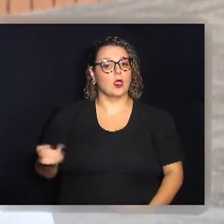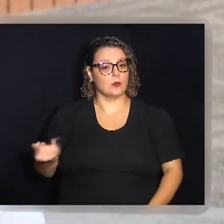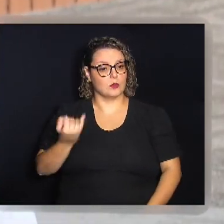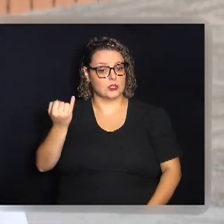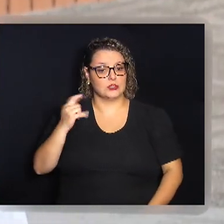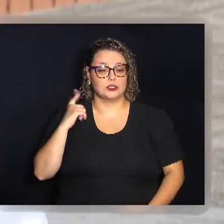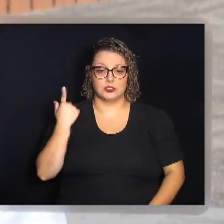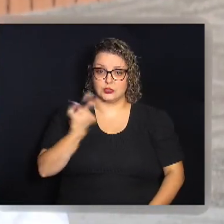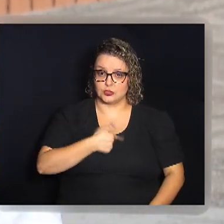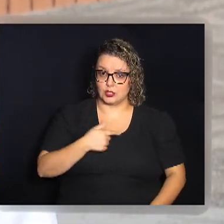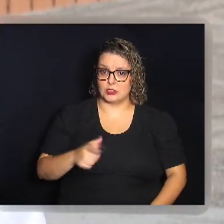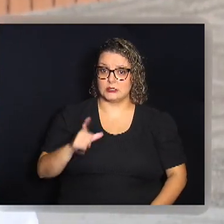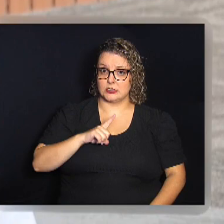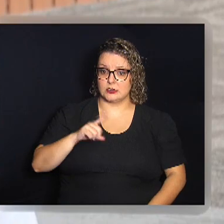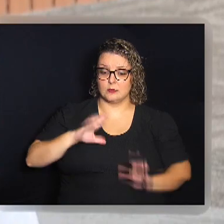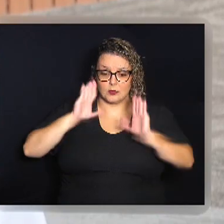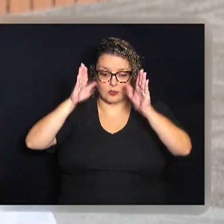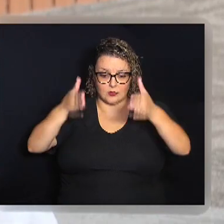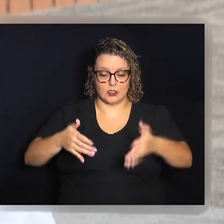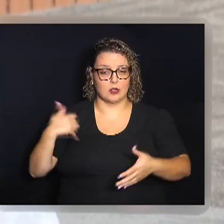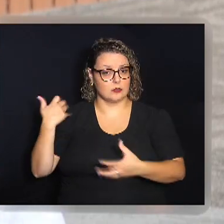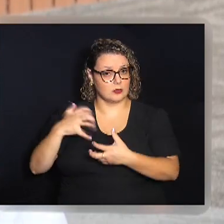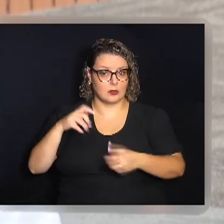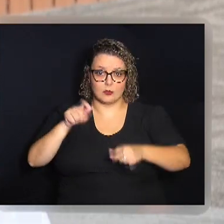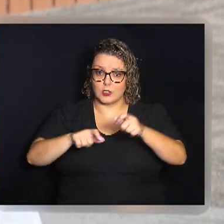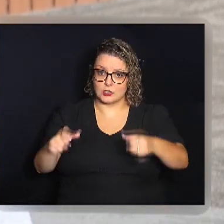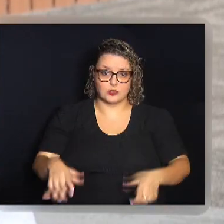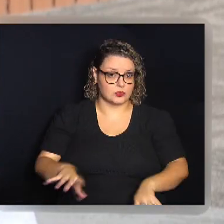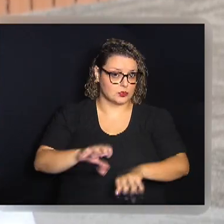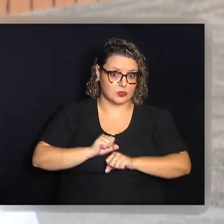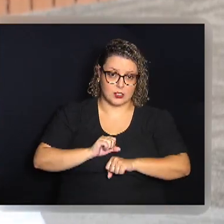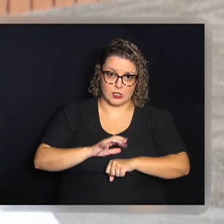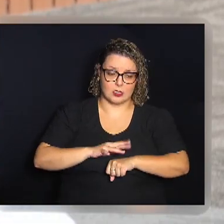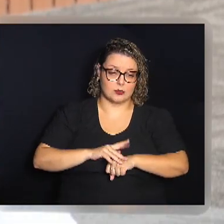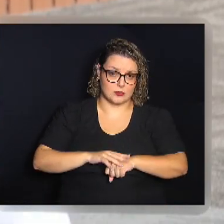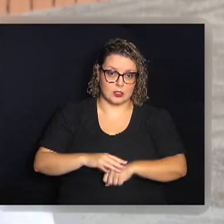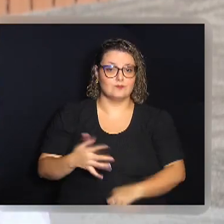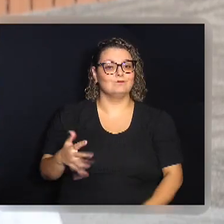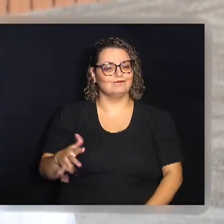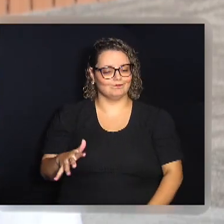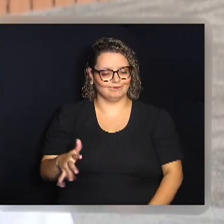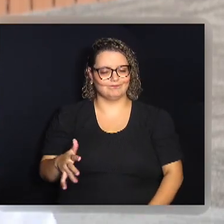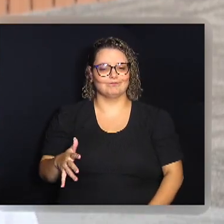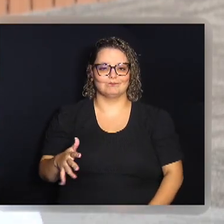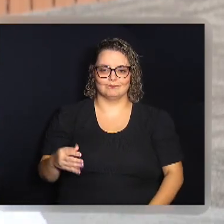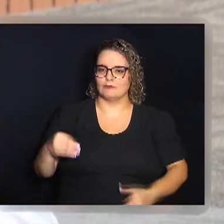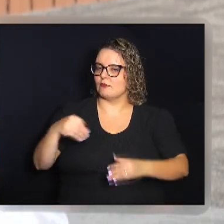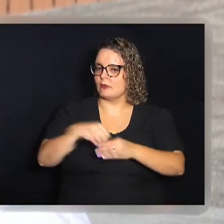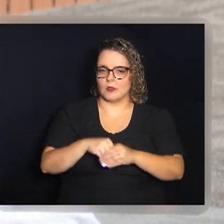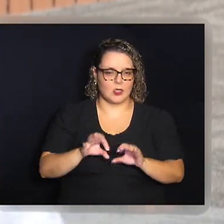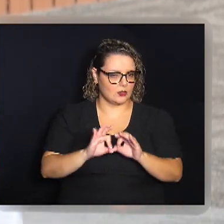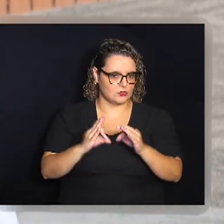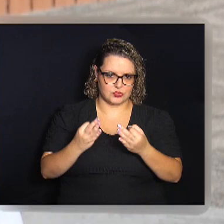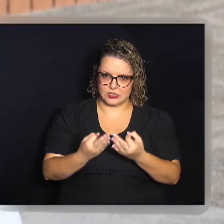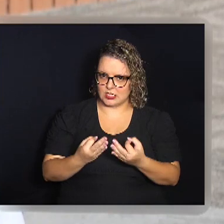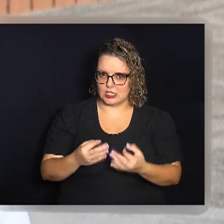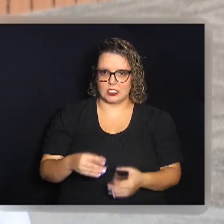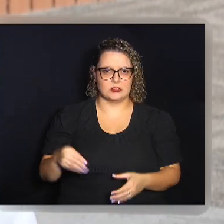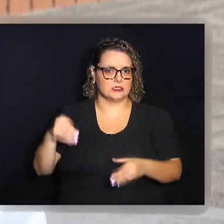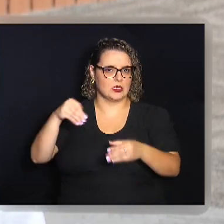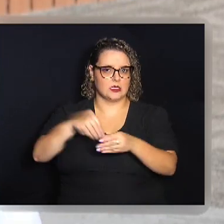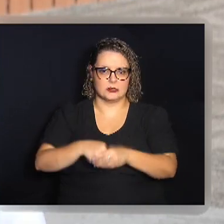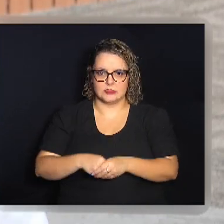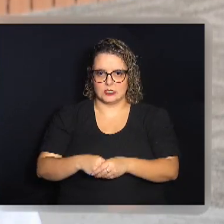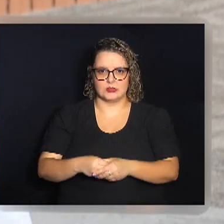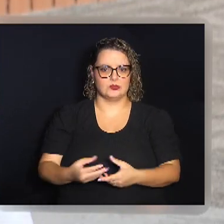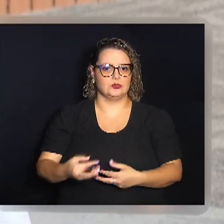idoso, para as pessoas que são acometidas por essa doença. O Parkinson, ele muitas vezes está nos nossos lares, né,